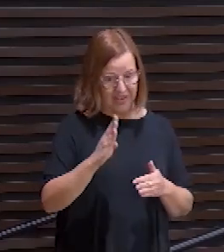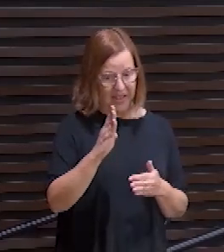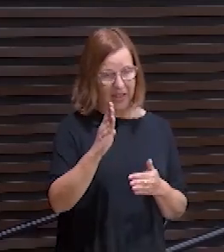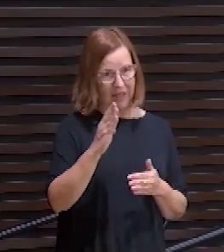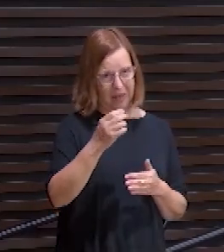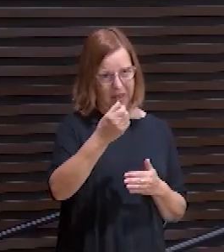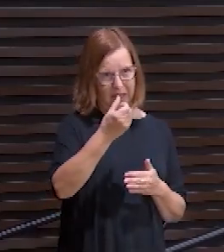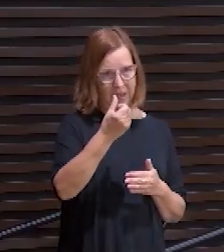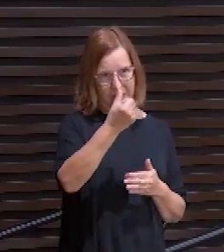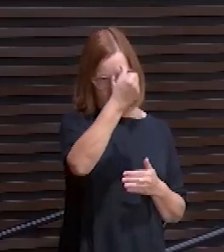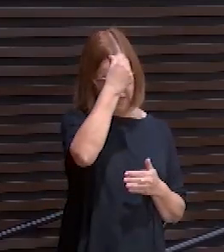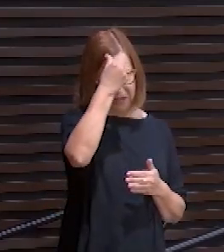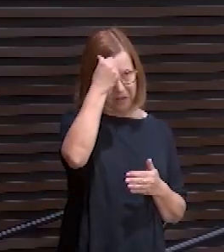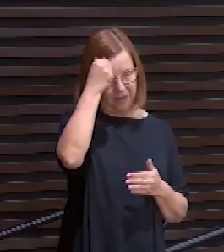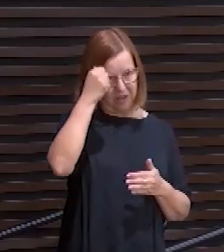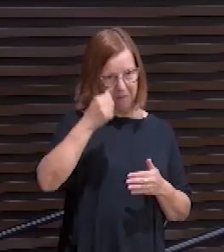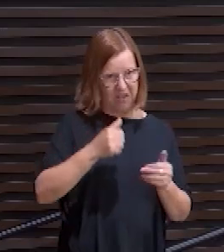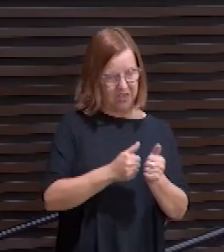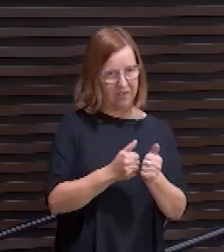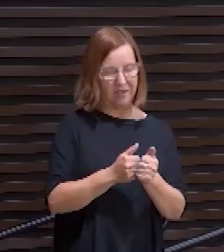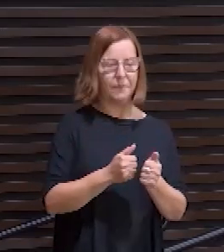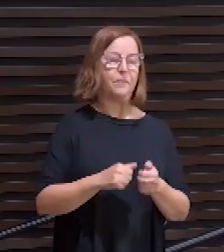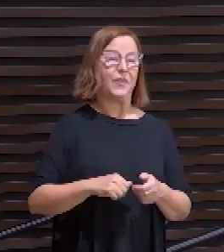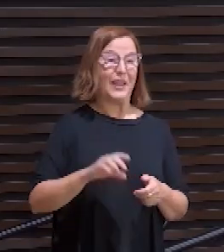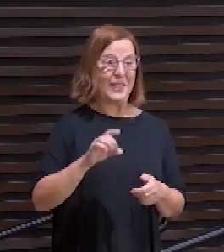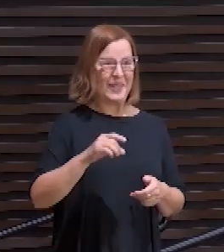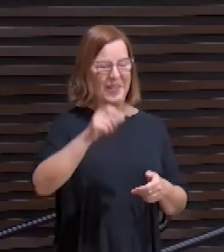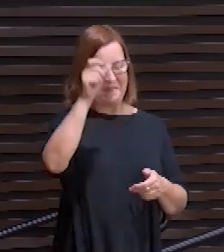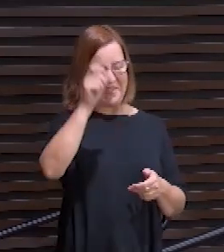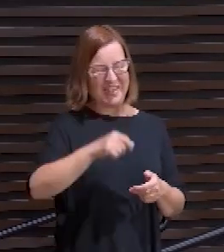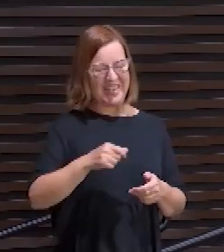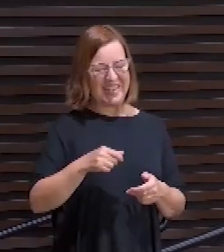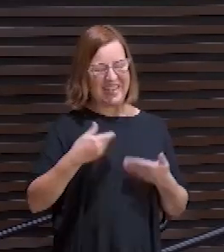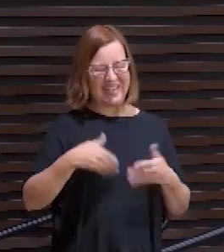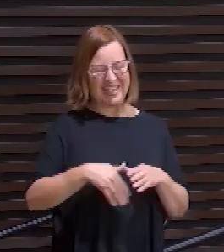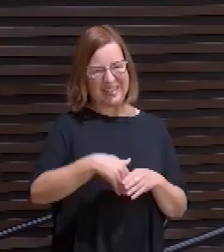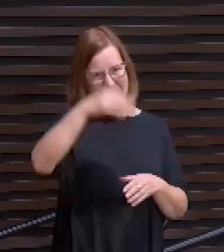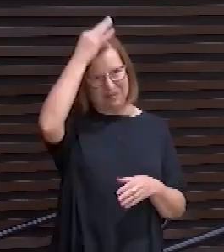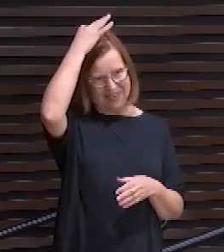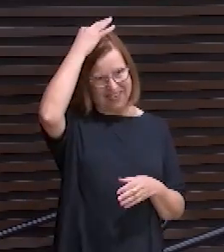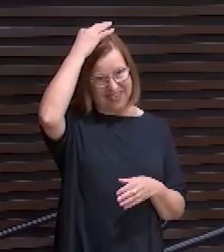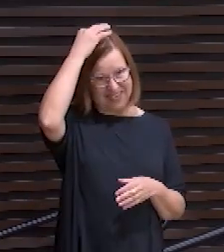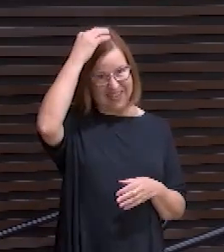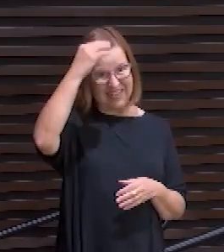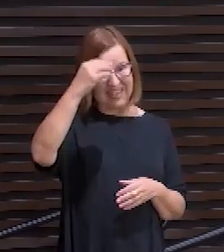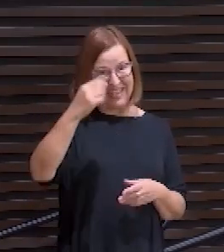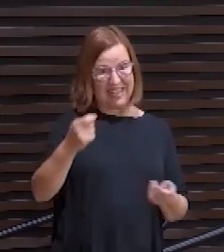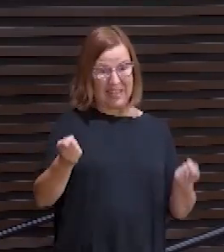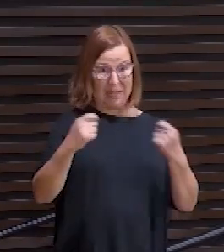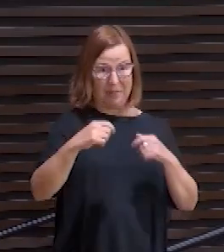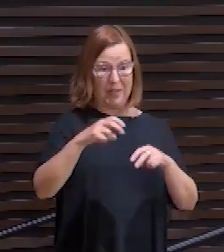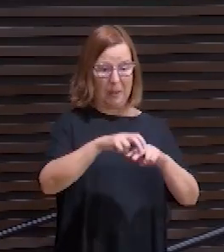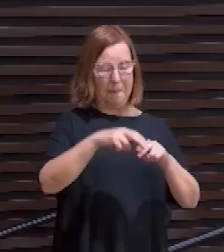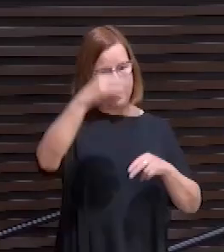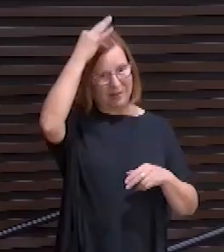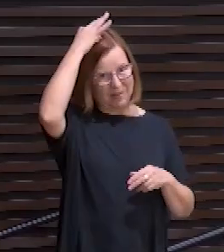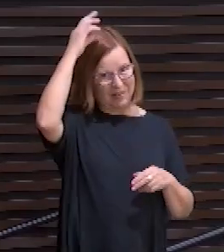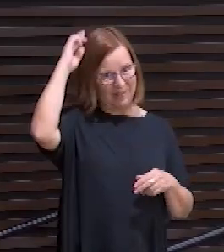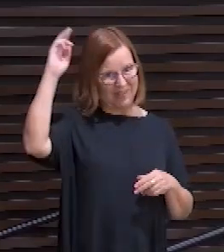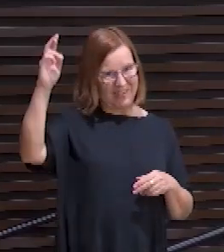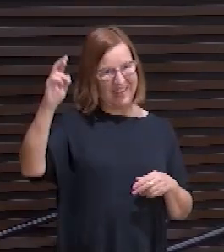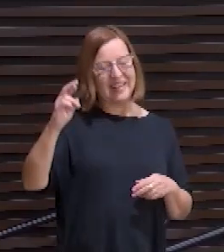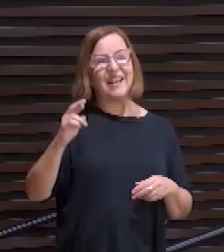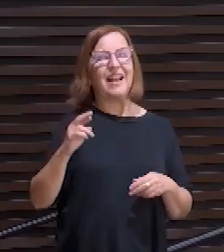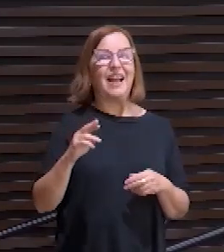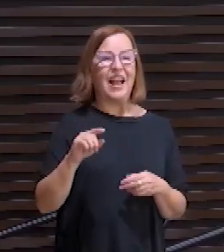Somente aquele que nasceu de novo e capacitado pelo Espírito do Senhor será abençoado de tal maneira a não amar